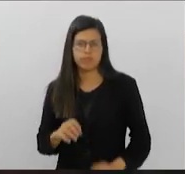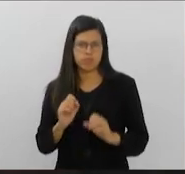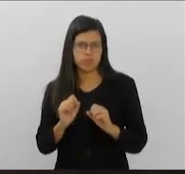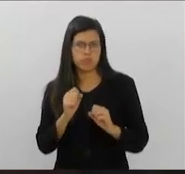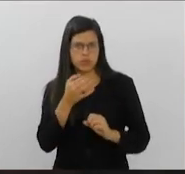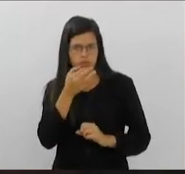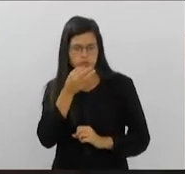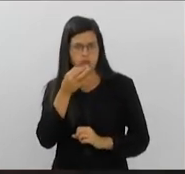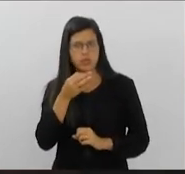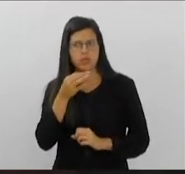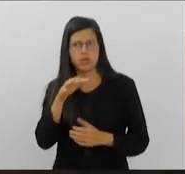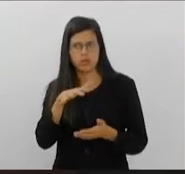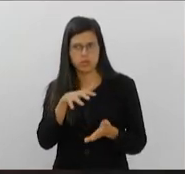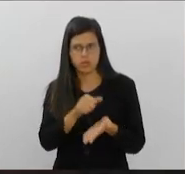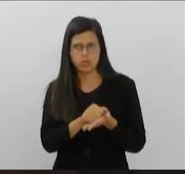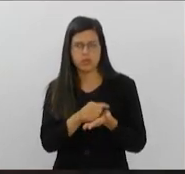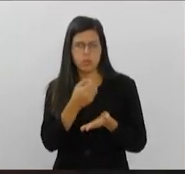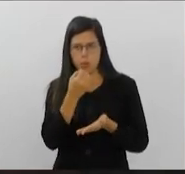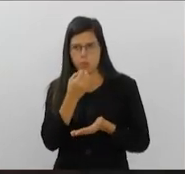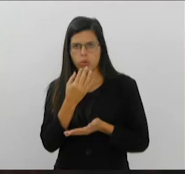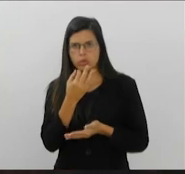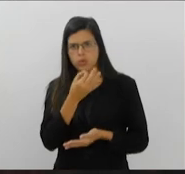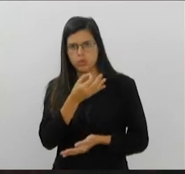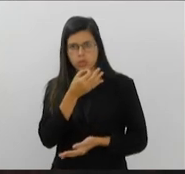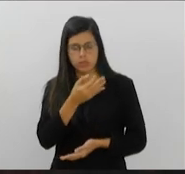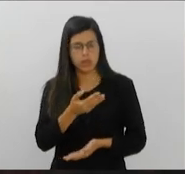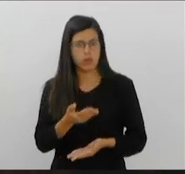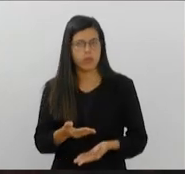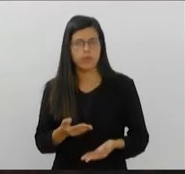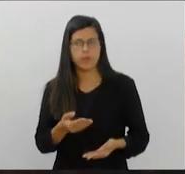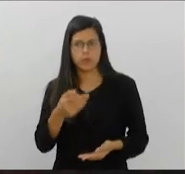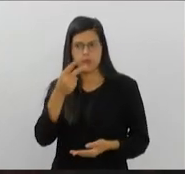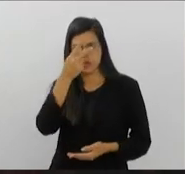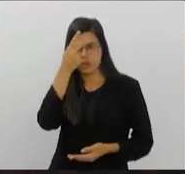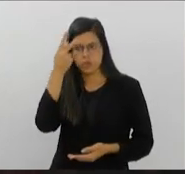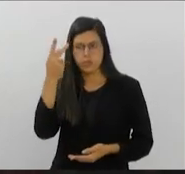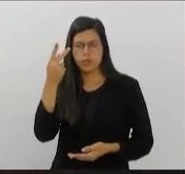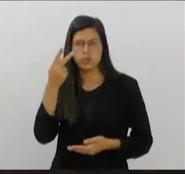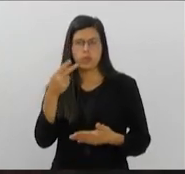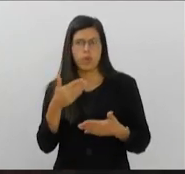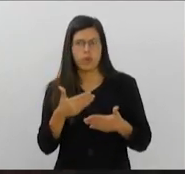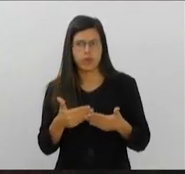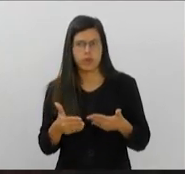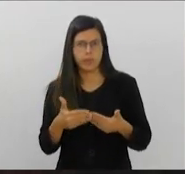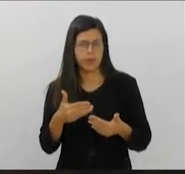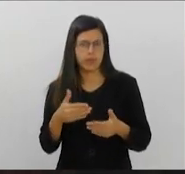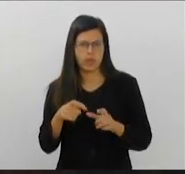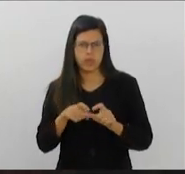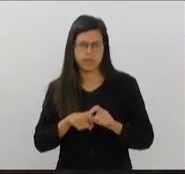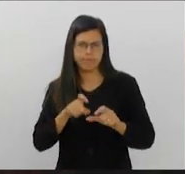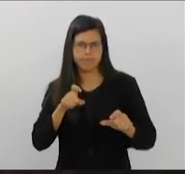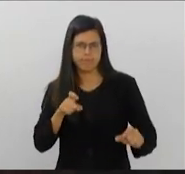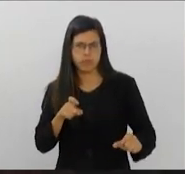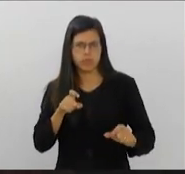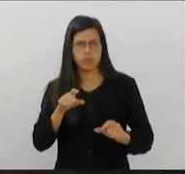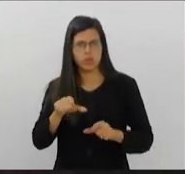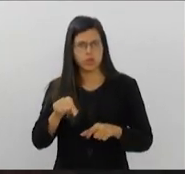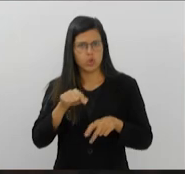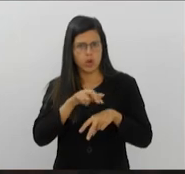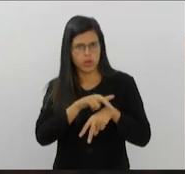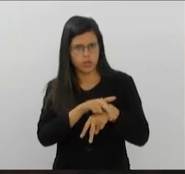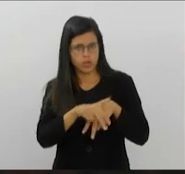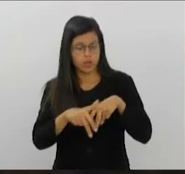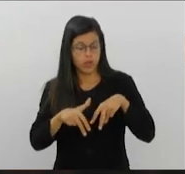uma boa sugestão. As pessoas, independente da sua opção de gênero, da sua condição